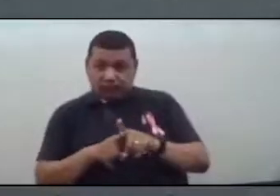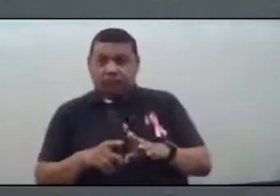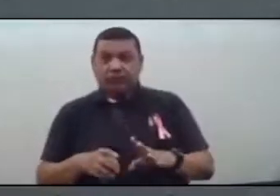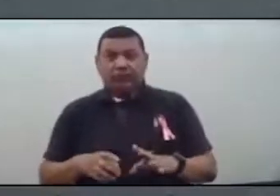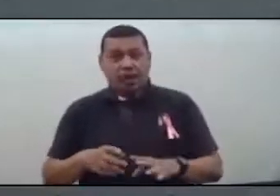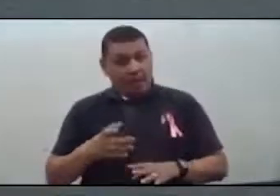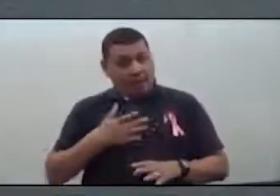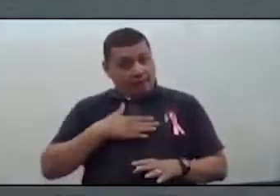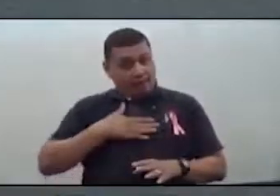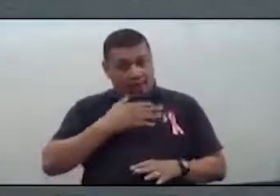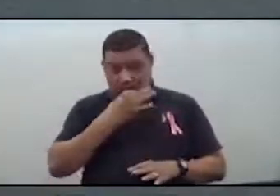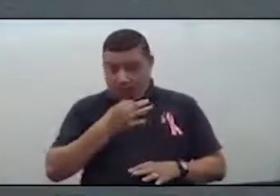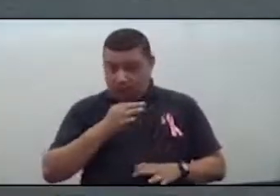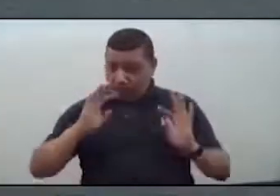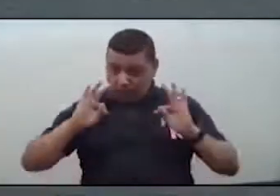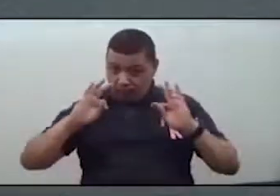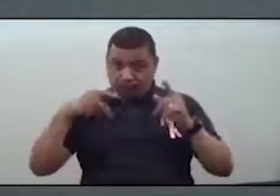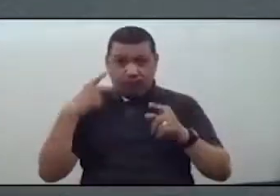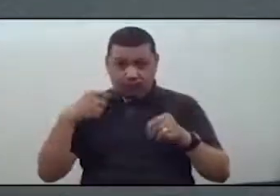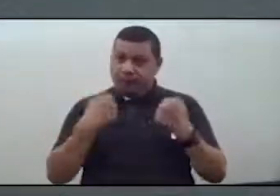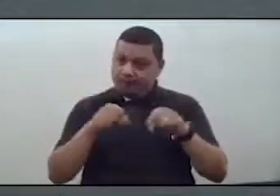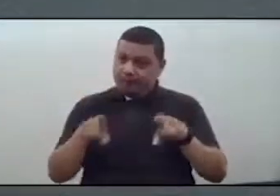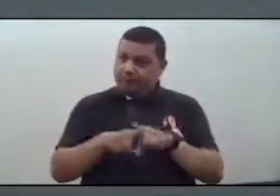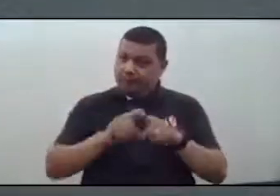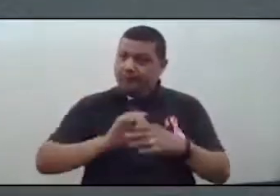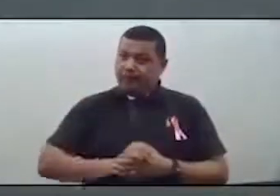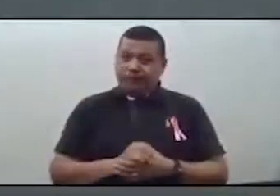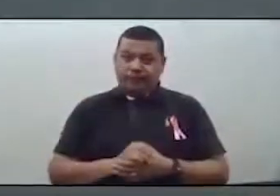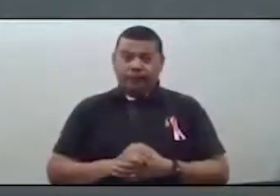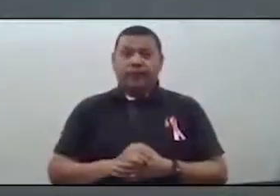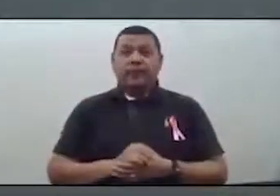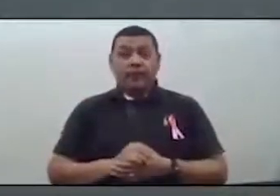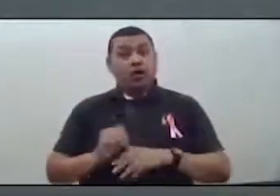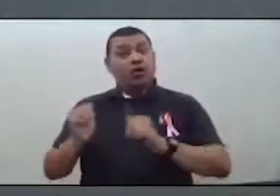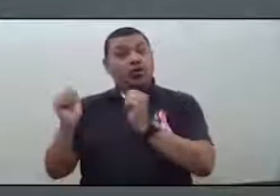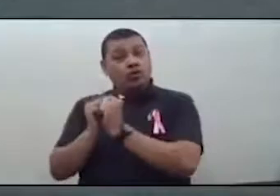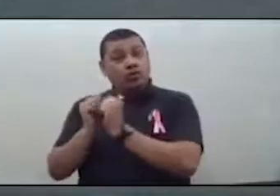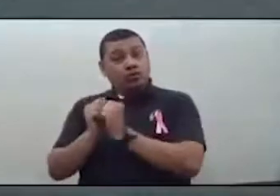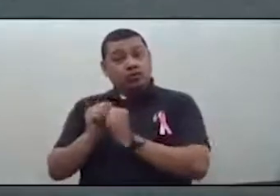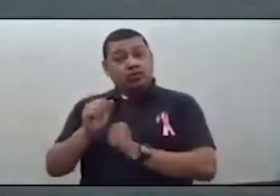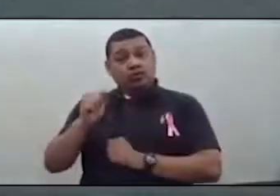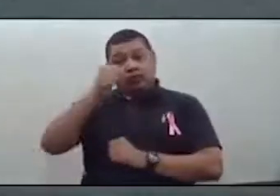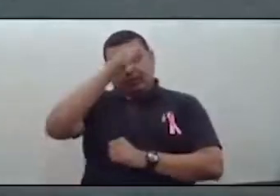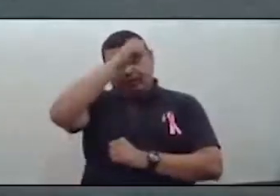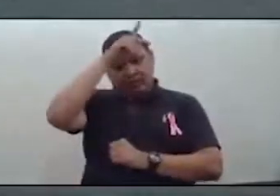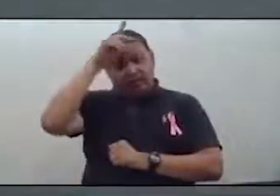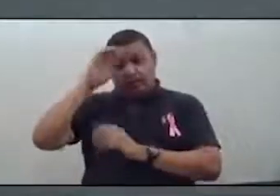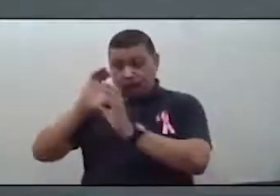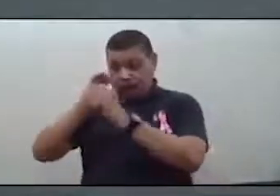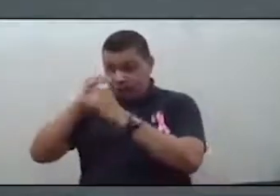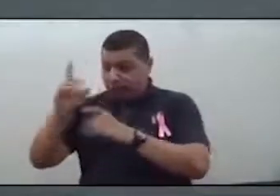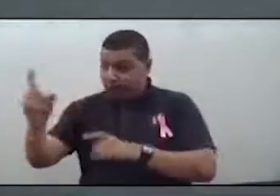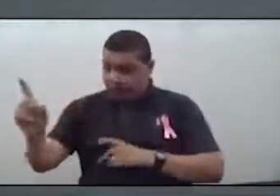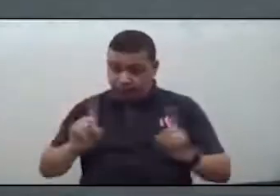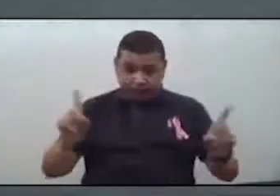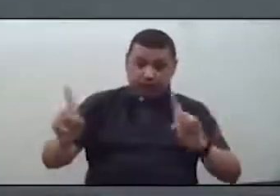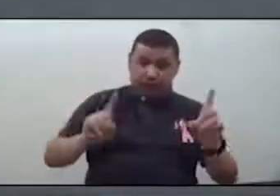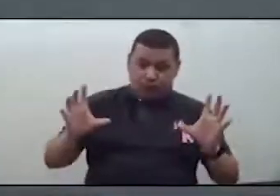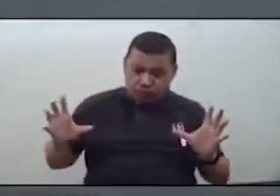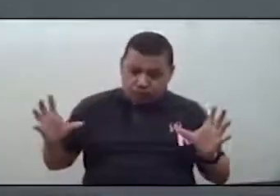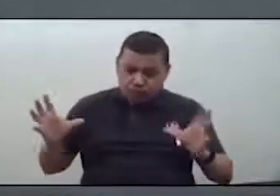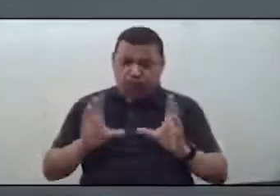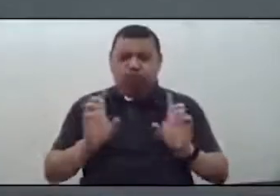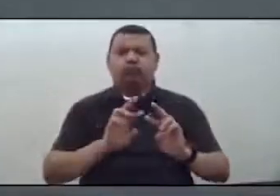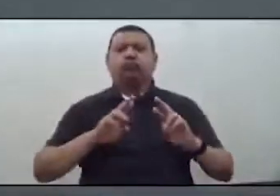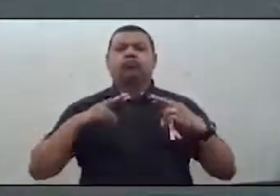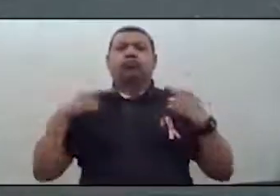estar presentes e também com os engenheiros da prefeitura, ou se tiver mais algum que assinou, todos, de prefeitura